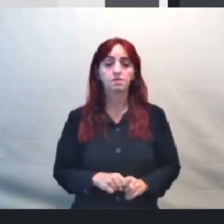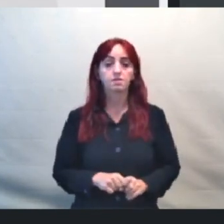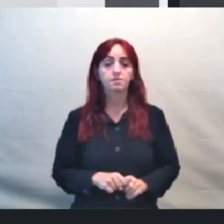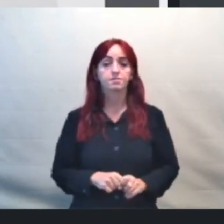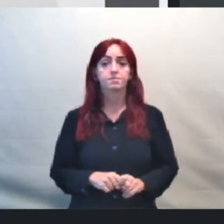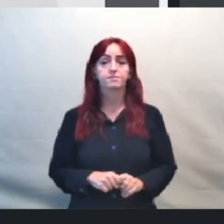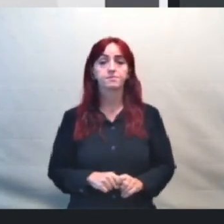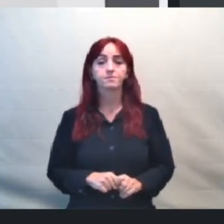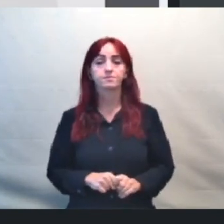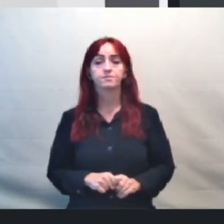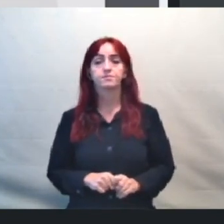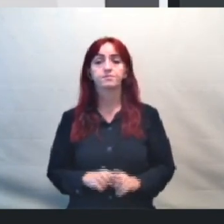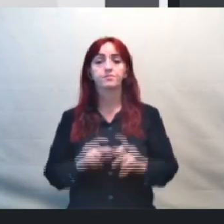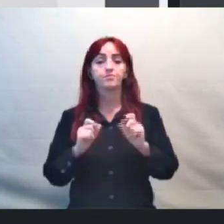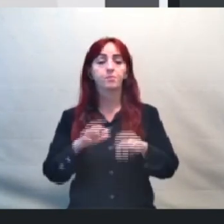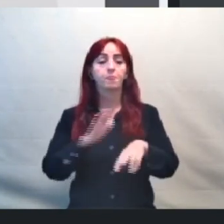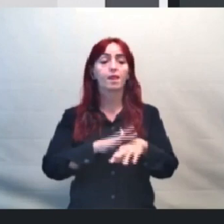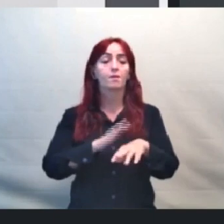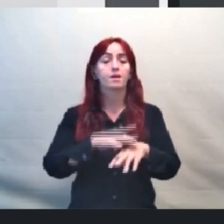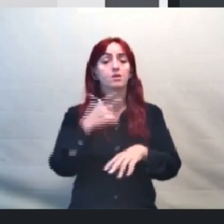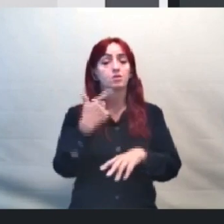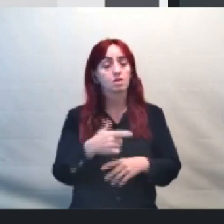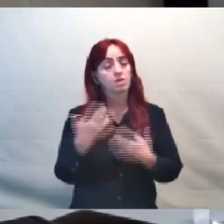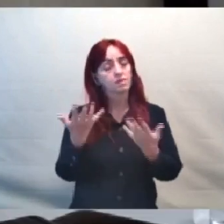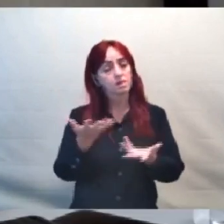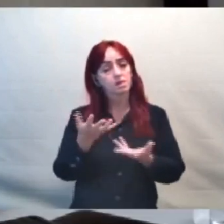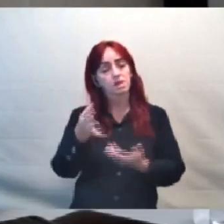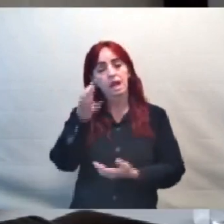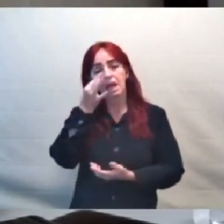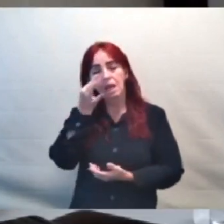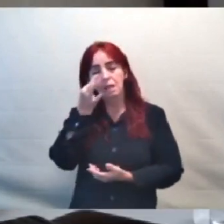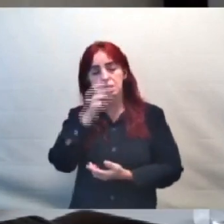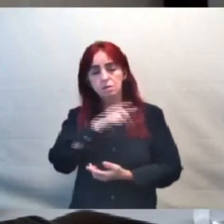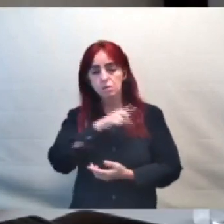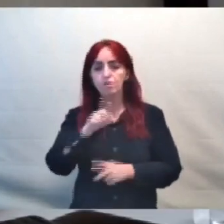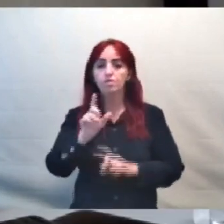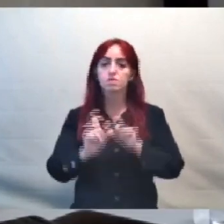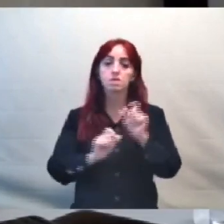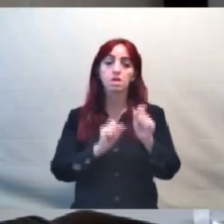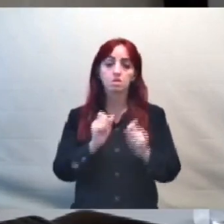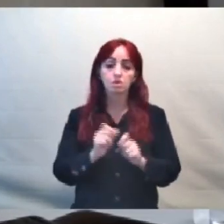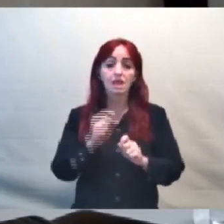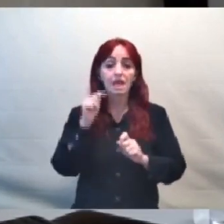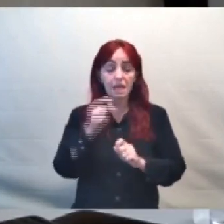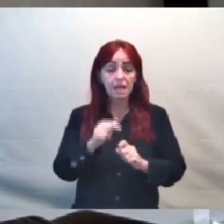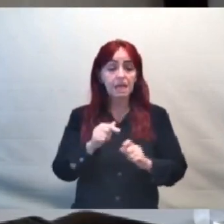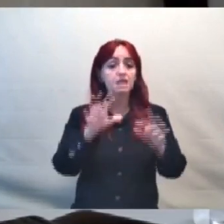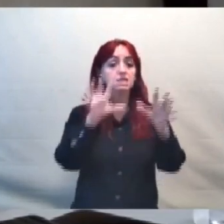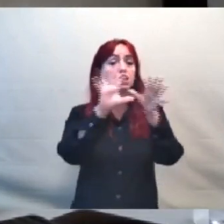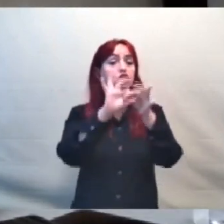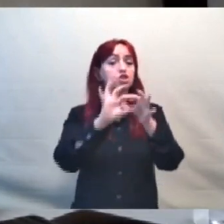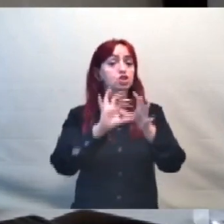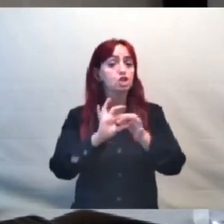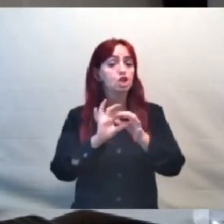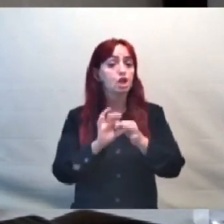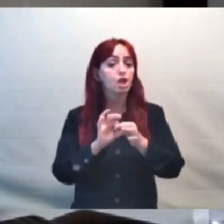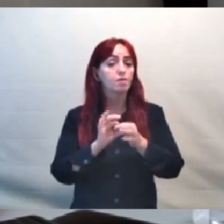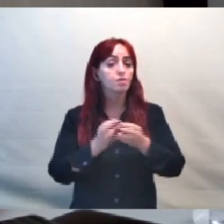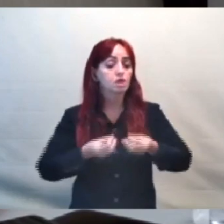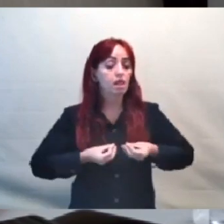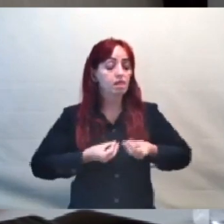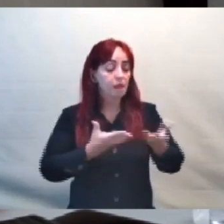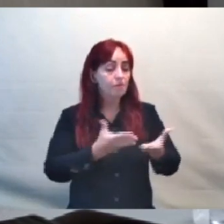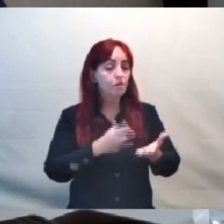e mais uma vez, eu quero chamar a atenção que esse tipo de devolução dos recursos da Câmara Municipal não